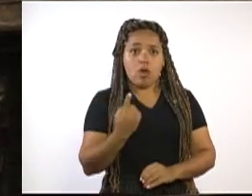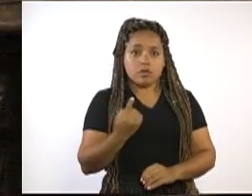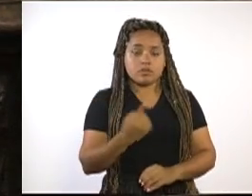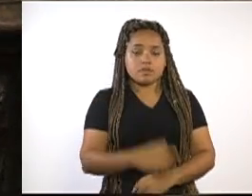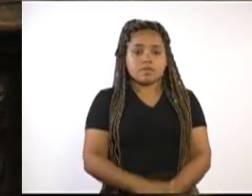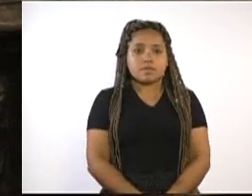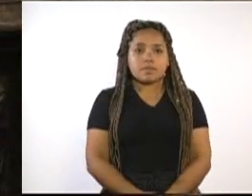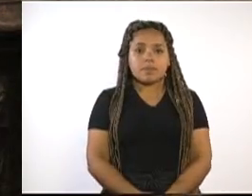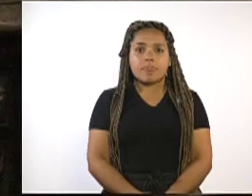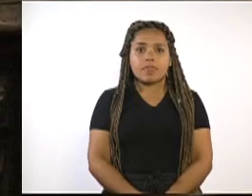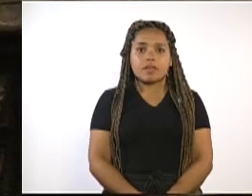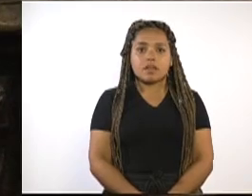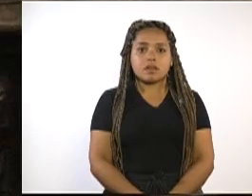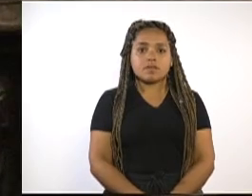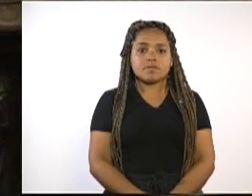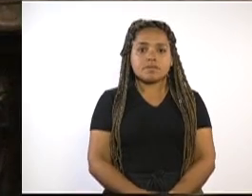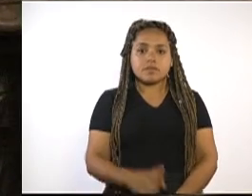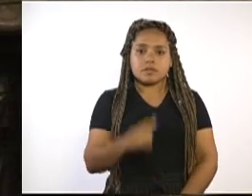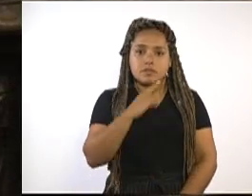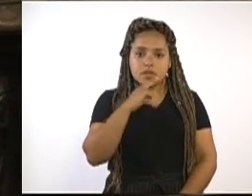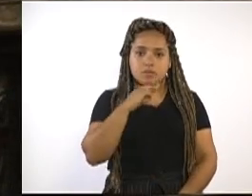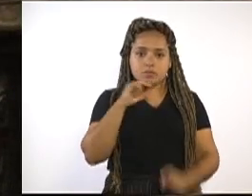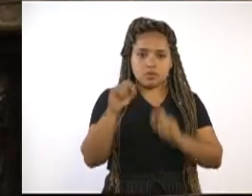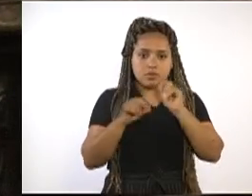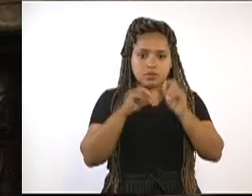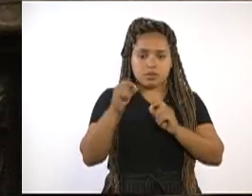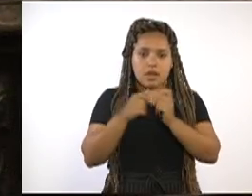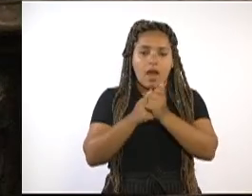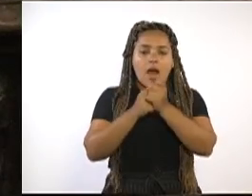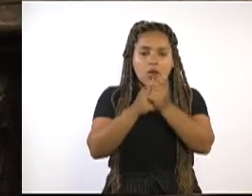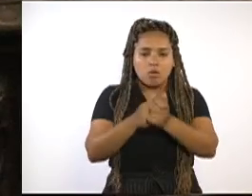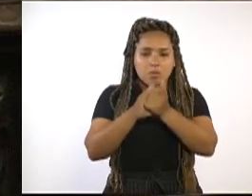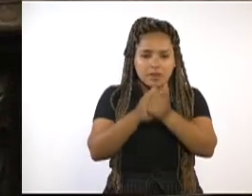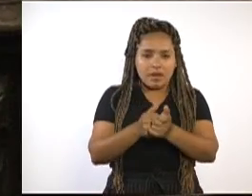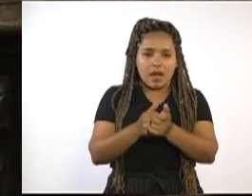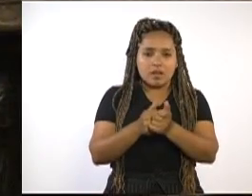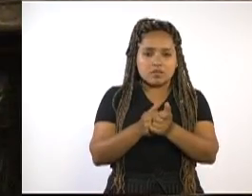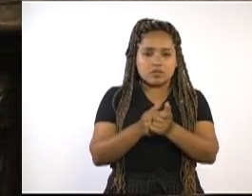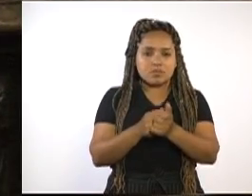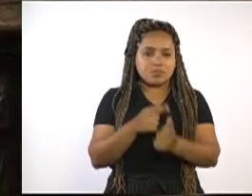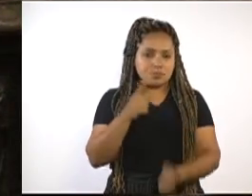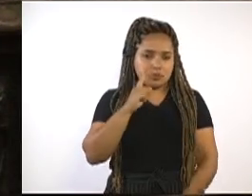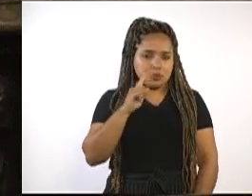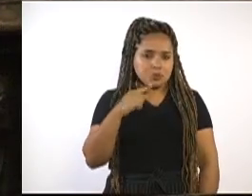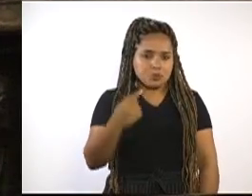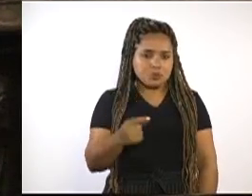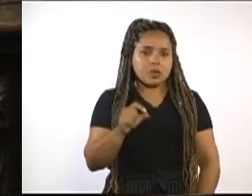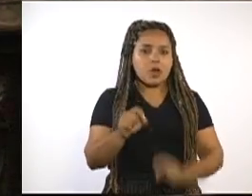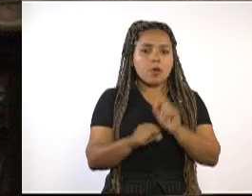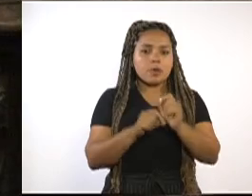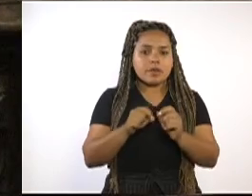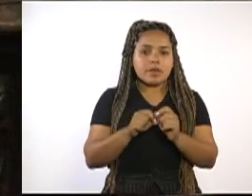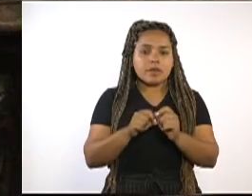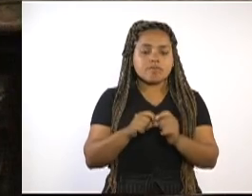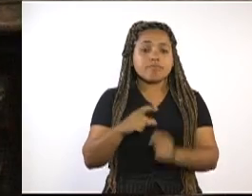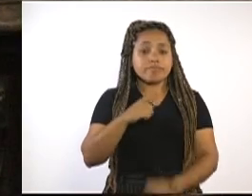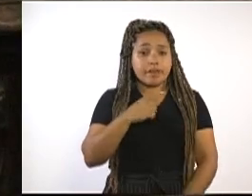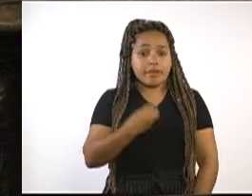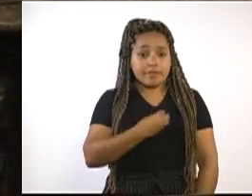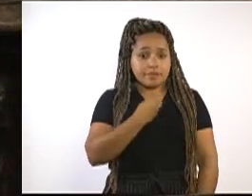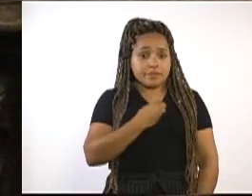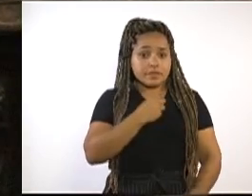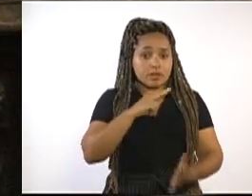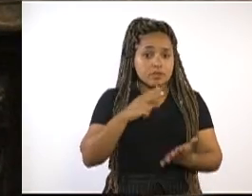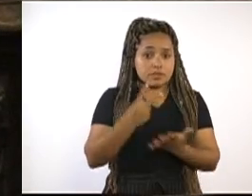Nós temos acompanhado, nesses últimos dias, o que tem acontecido aqui no Rio de Janeiro